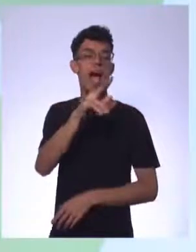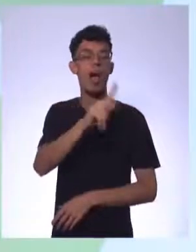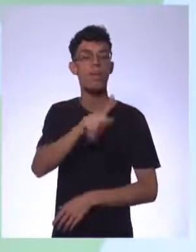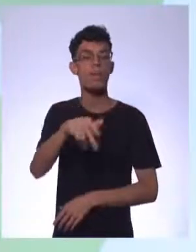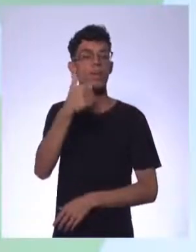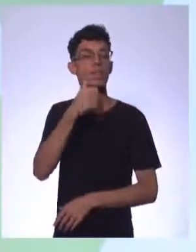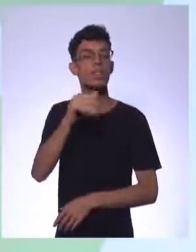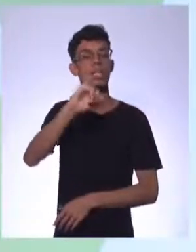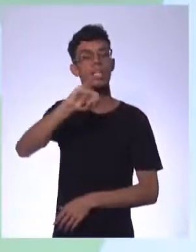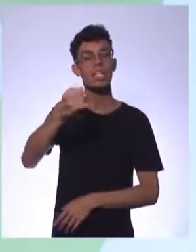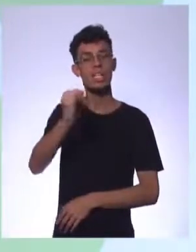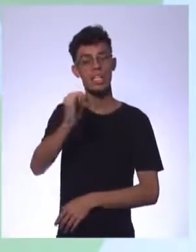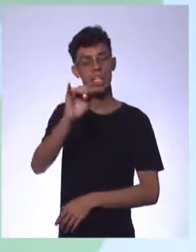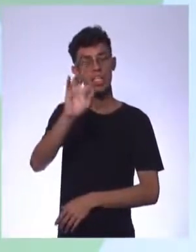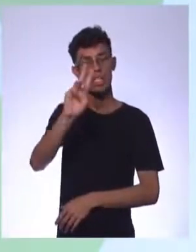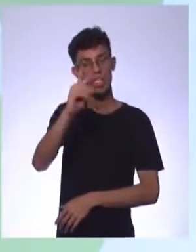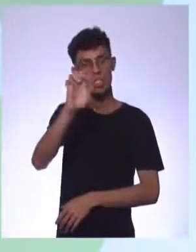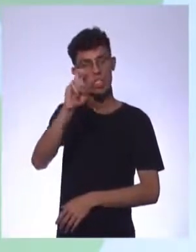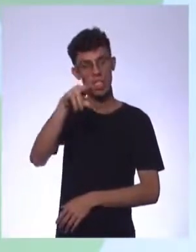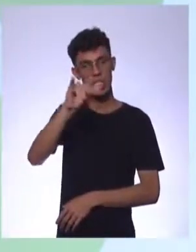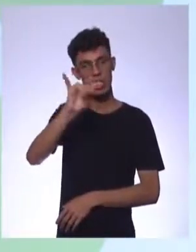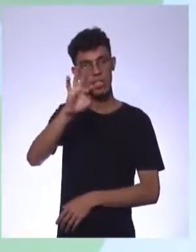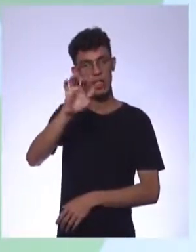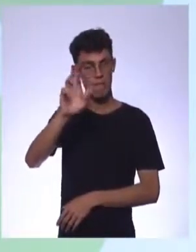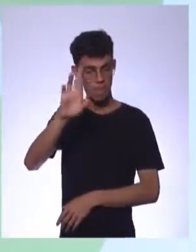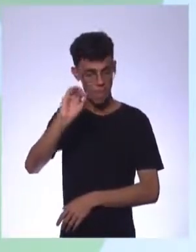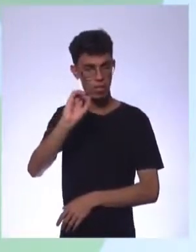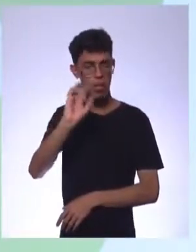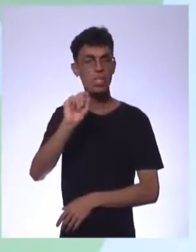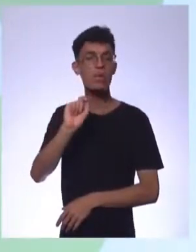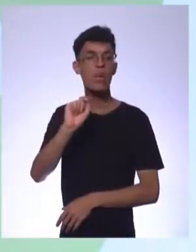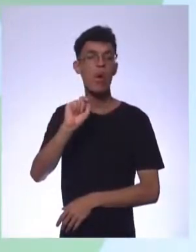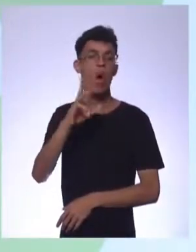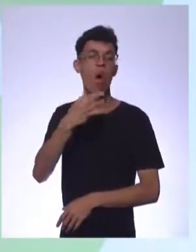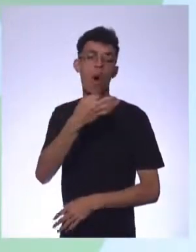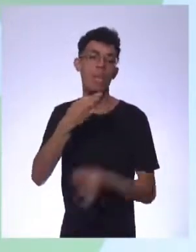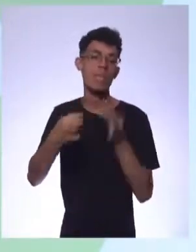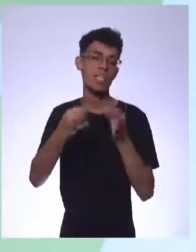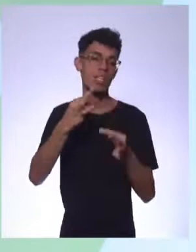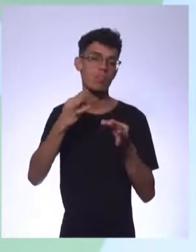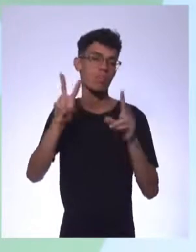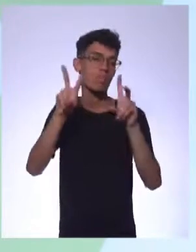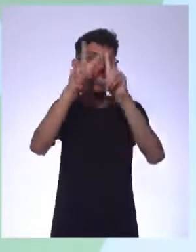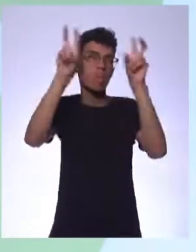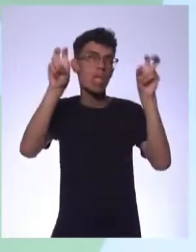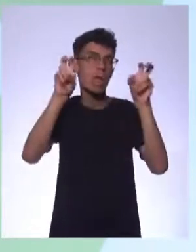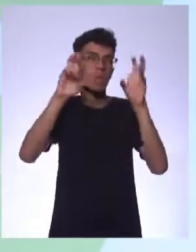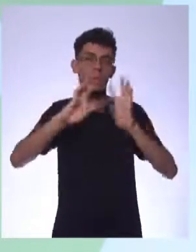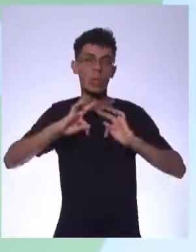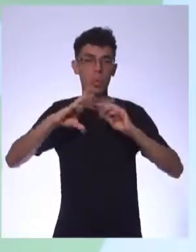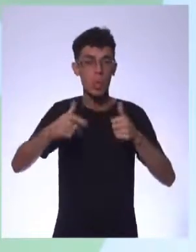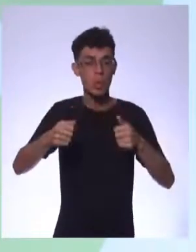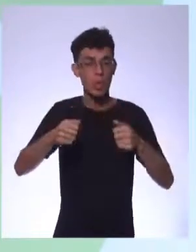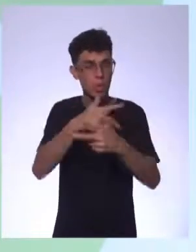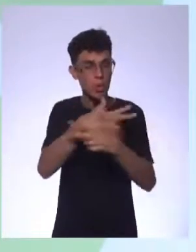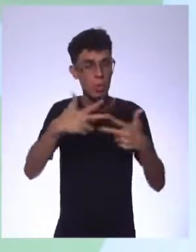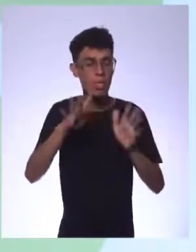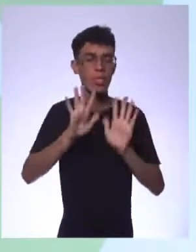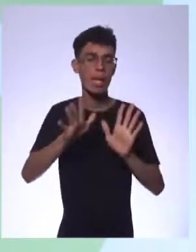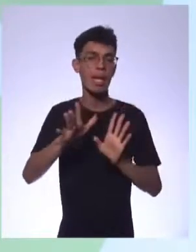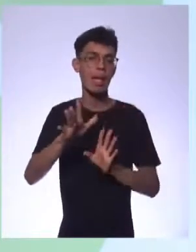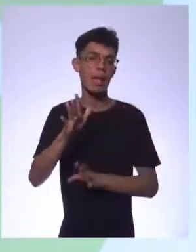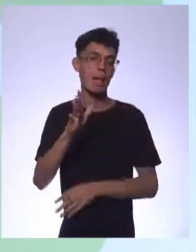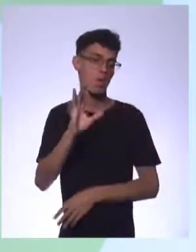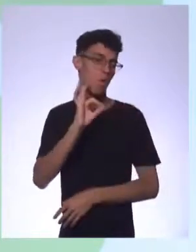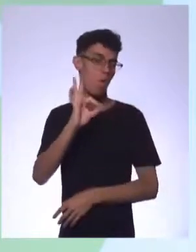de mestrado, aqui ó. Professores, ter opinião sobre tudo é ótimo. O que é complicado é não saber aprender